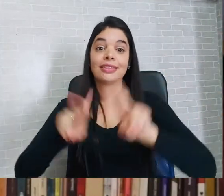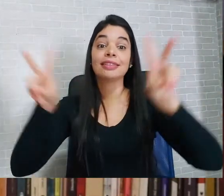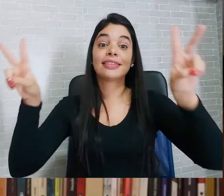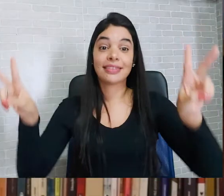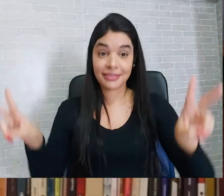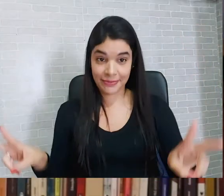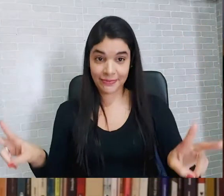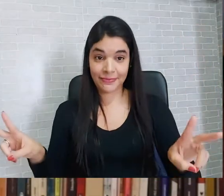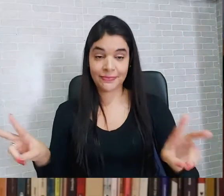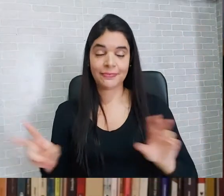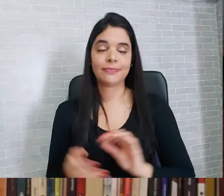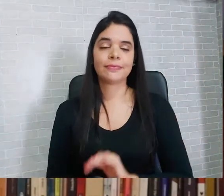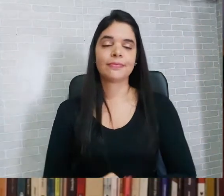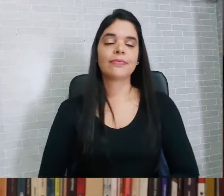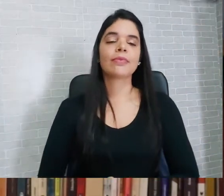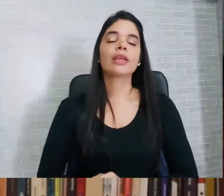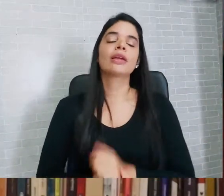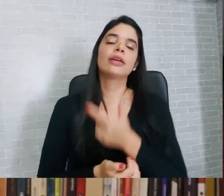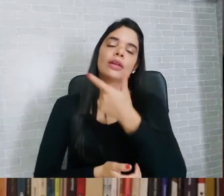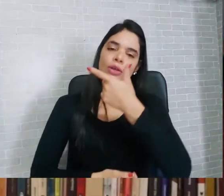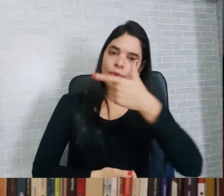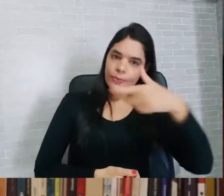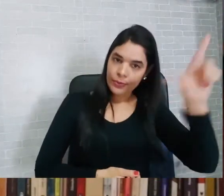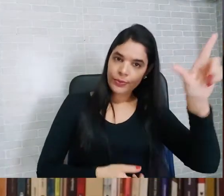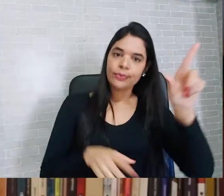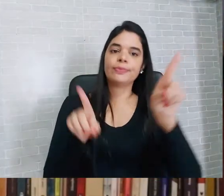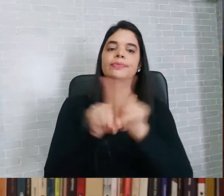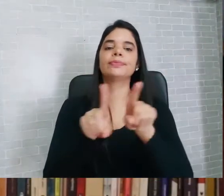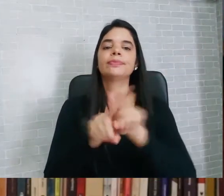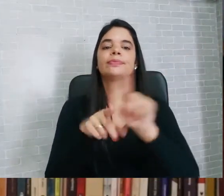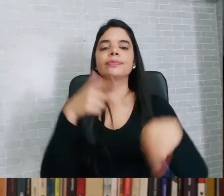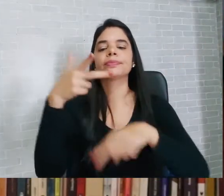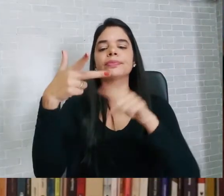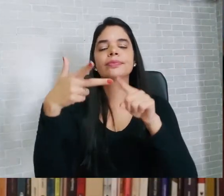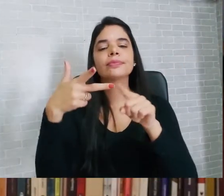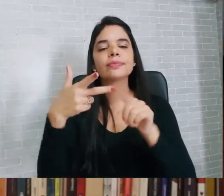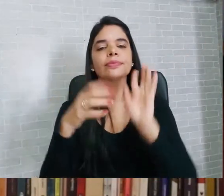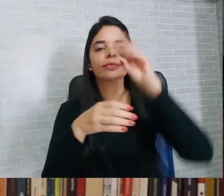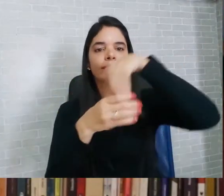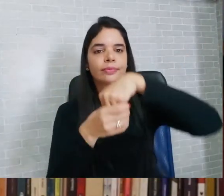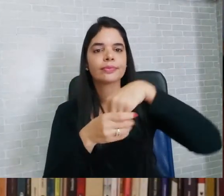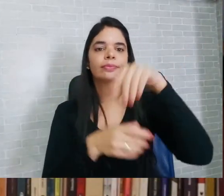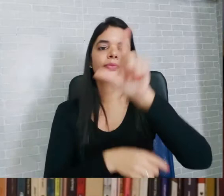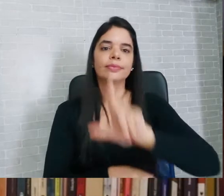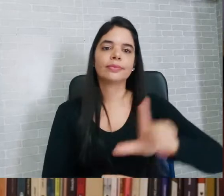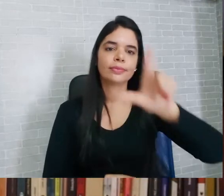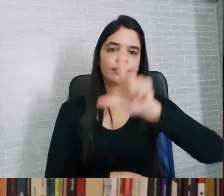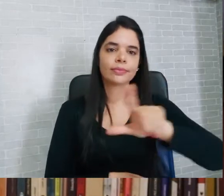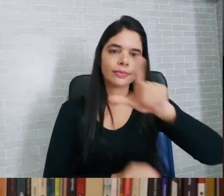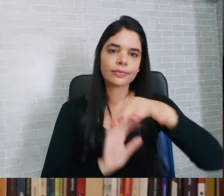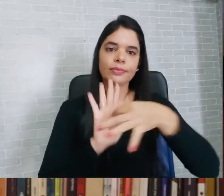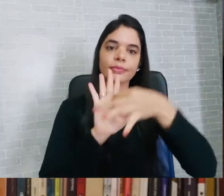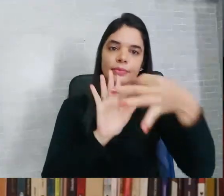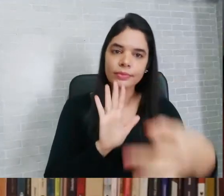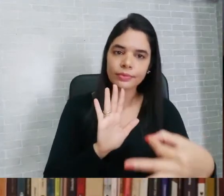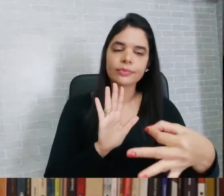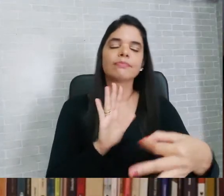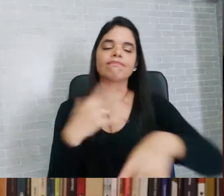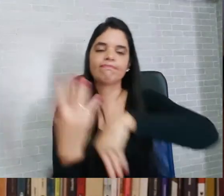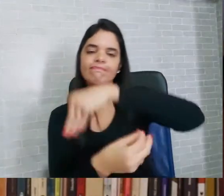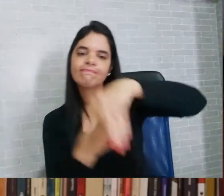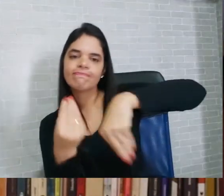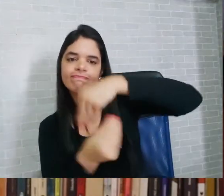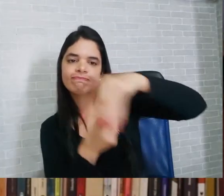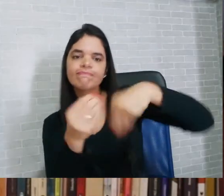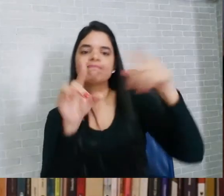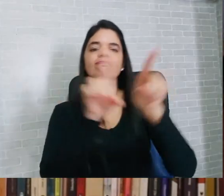diferentes. Outra coisa que nós vamos ter dentro dessa tradição literária e dentro dessa crítica da criolidade homogeneizadora